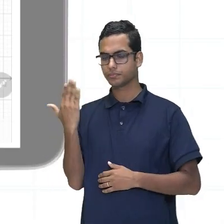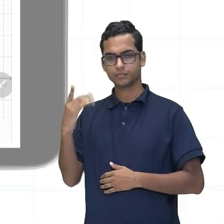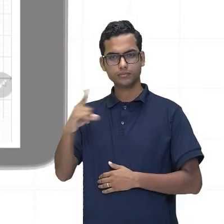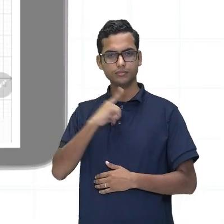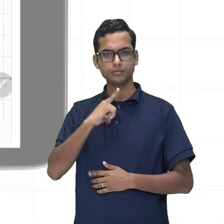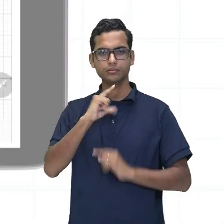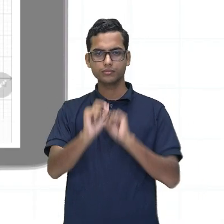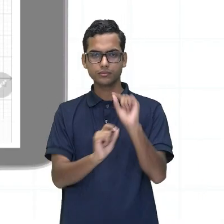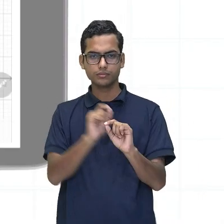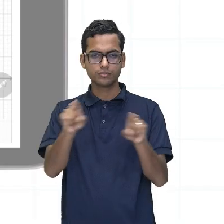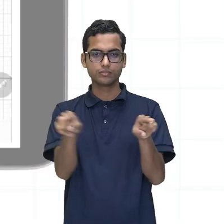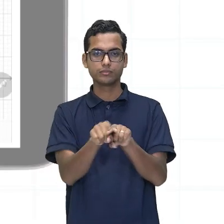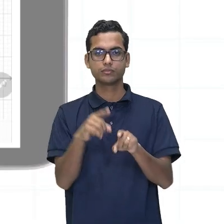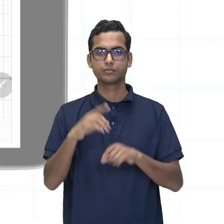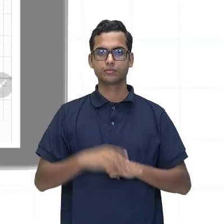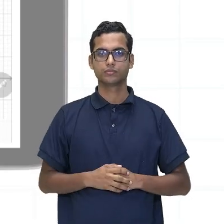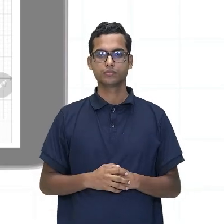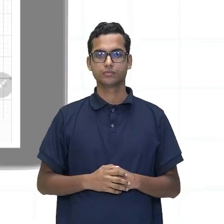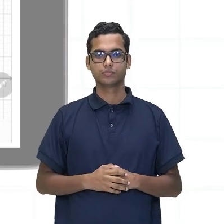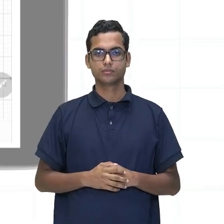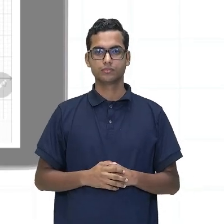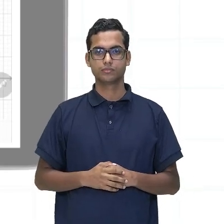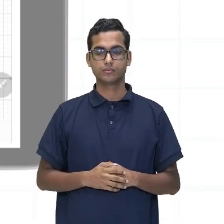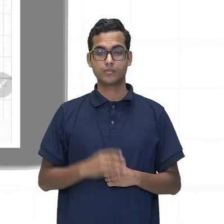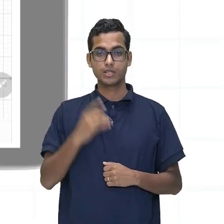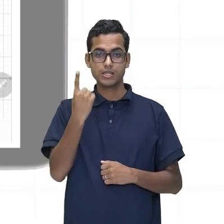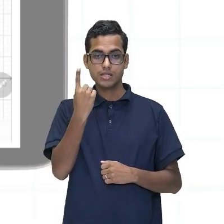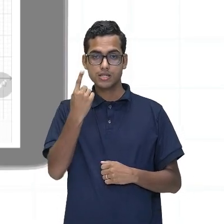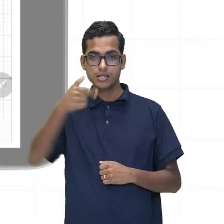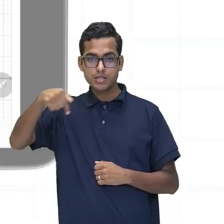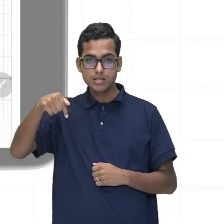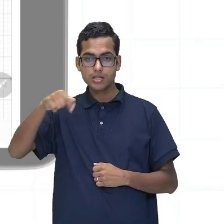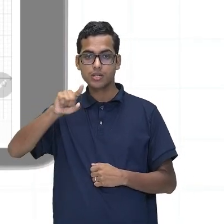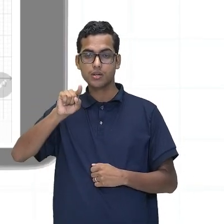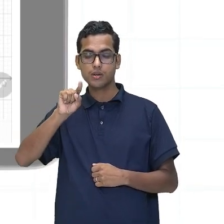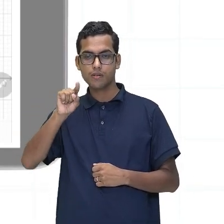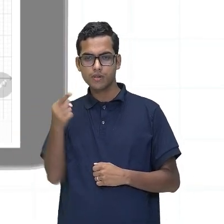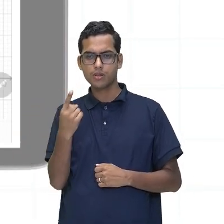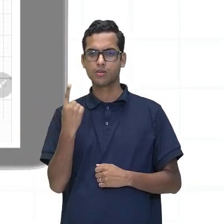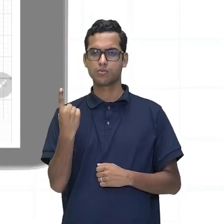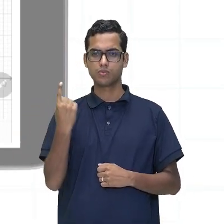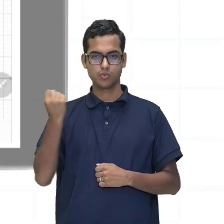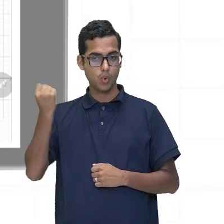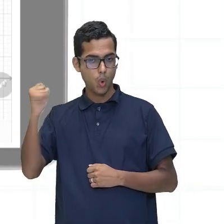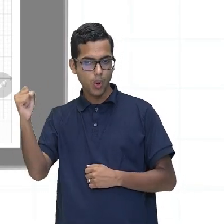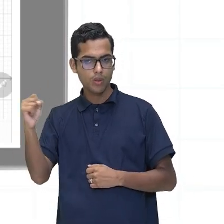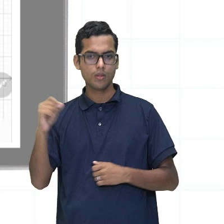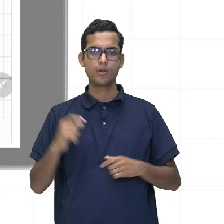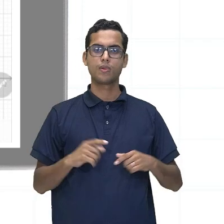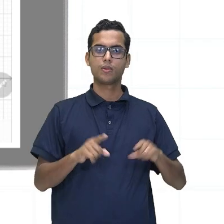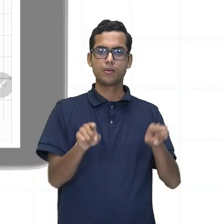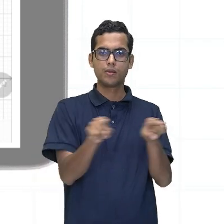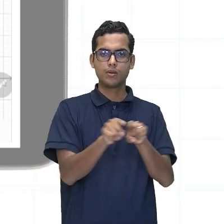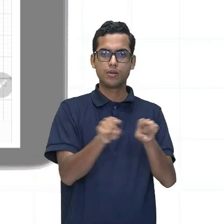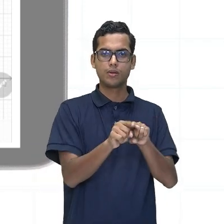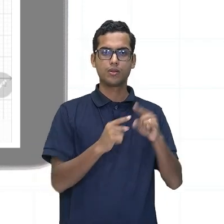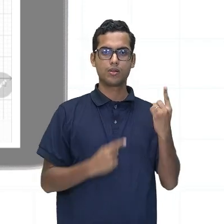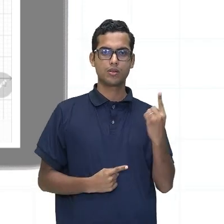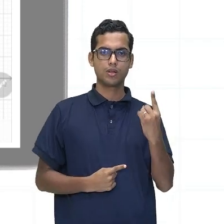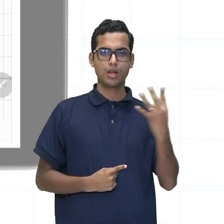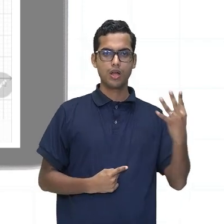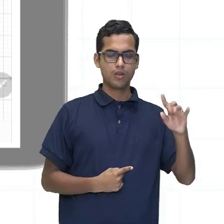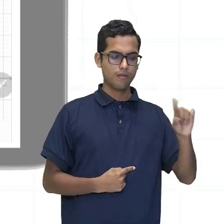17,18 com 14, com certeza vai dar uma medida maior aqui do que o